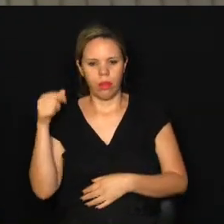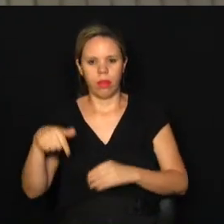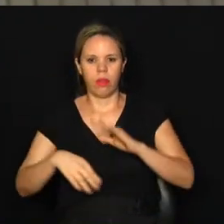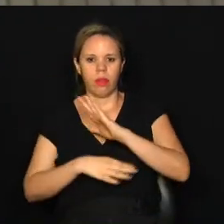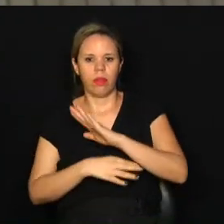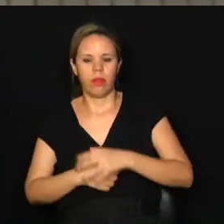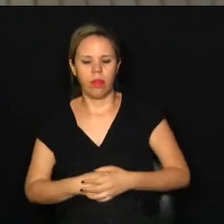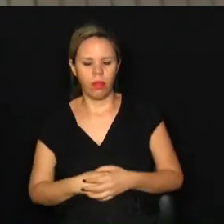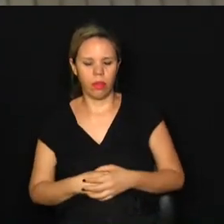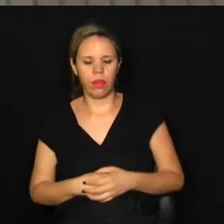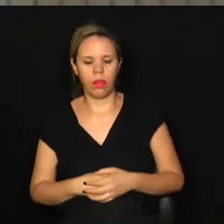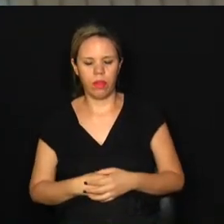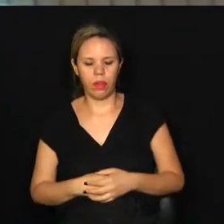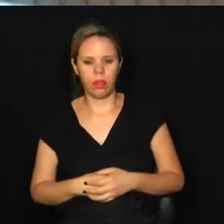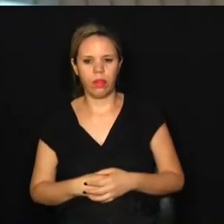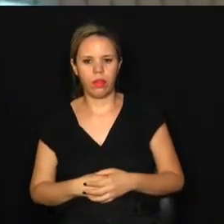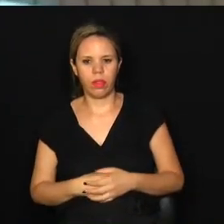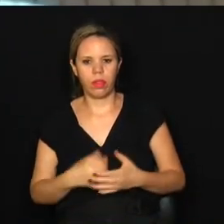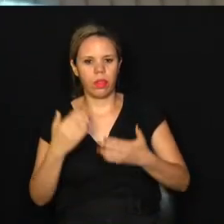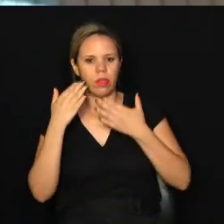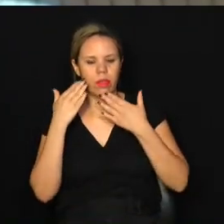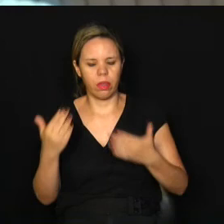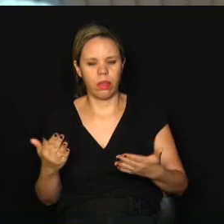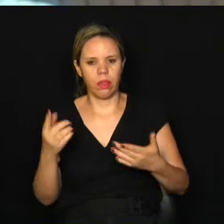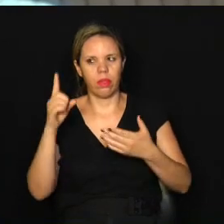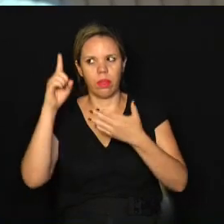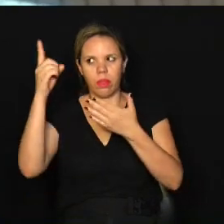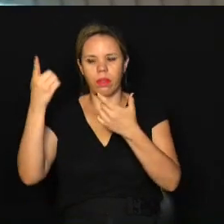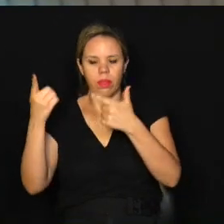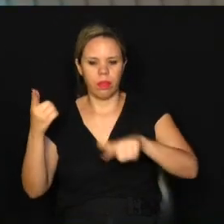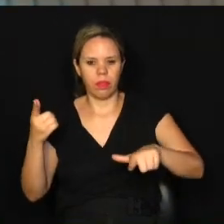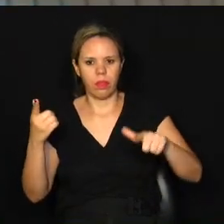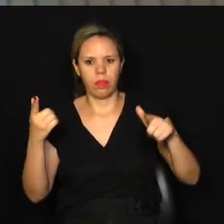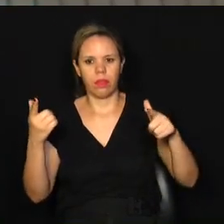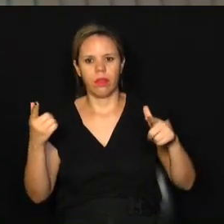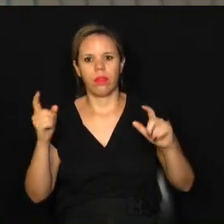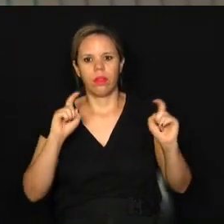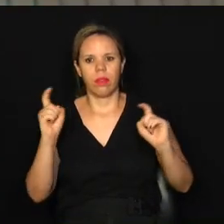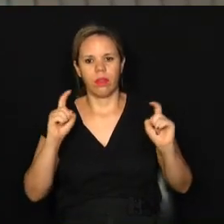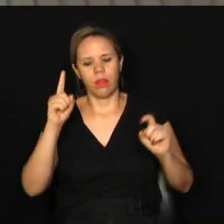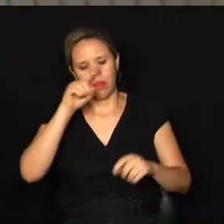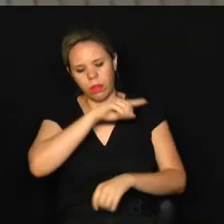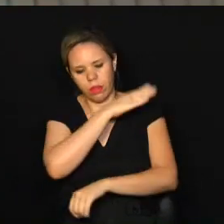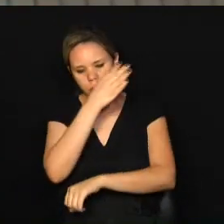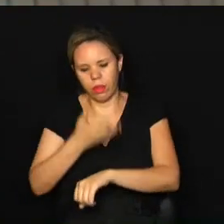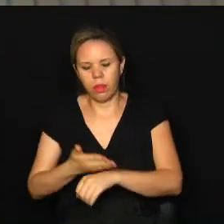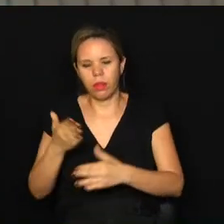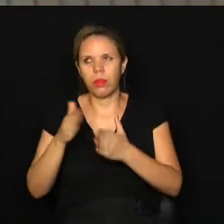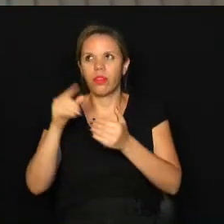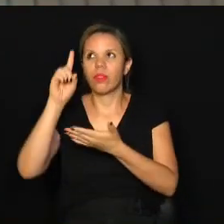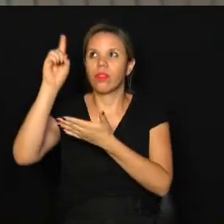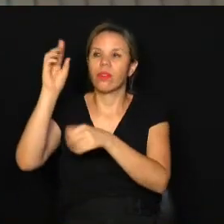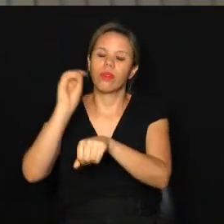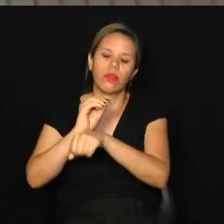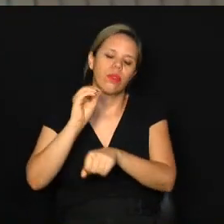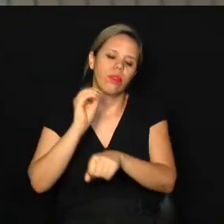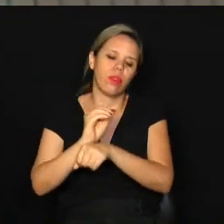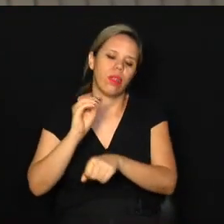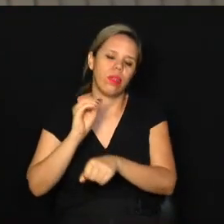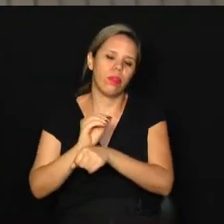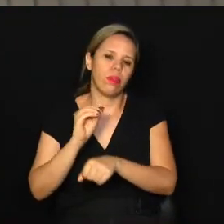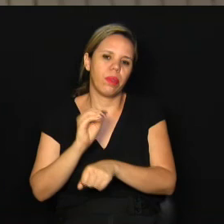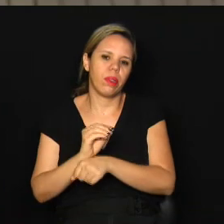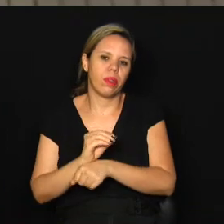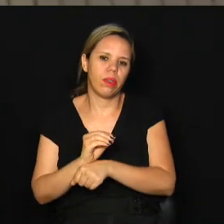Municipal, agradecendo a Deus por mais esse evento, mais um dia, e pedindo a Ele que nos proteja a todos, que